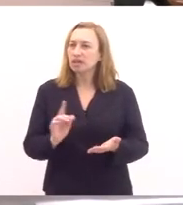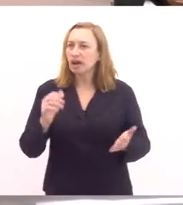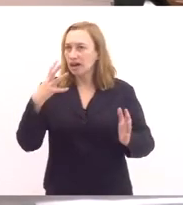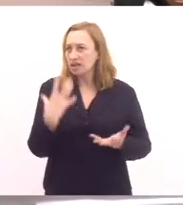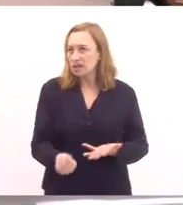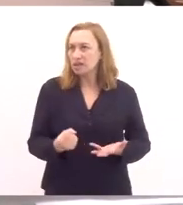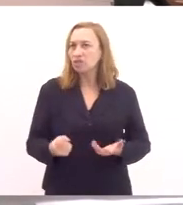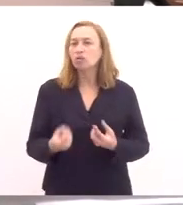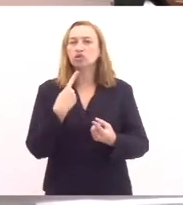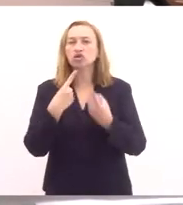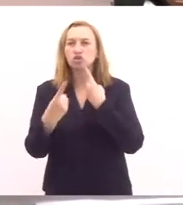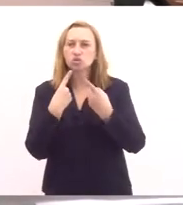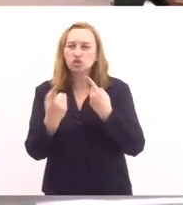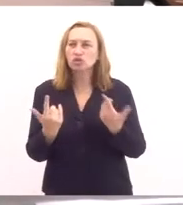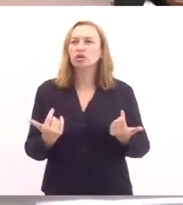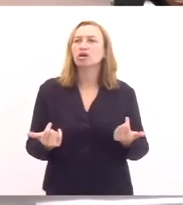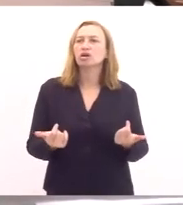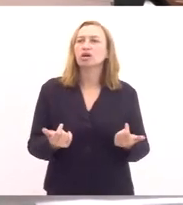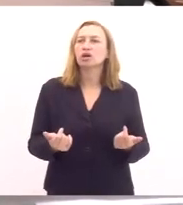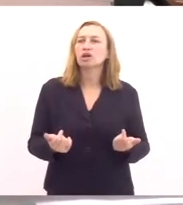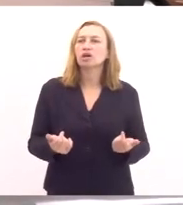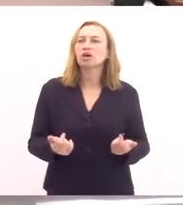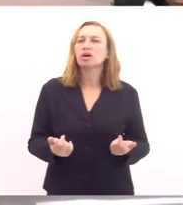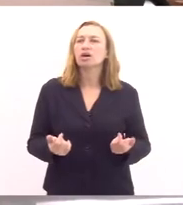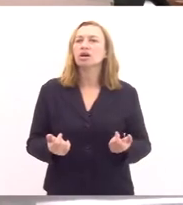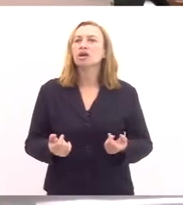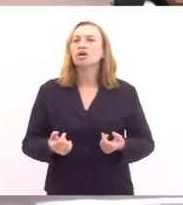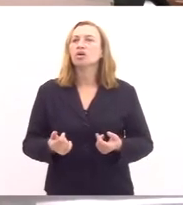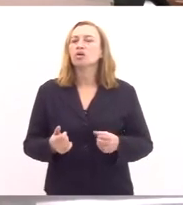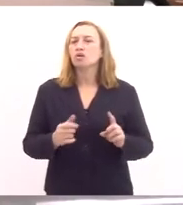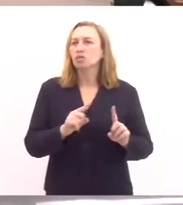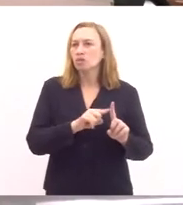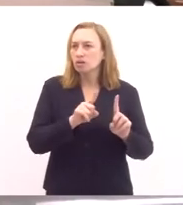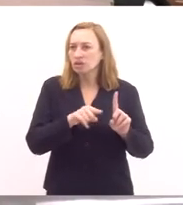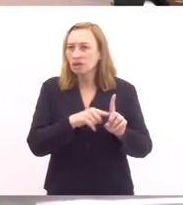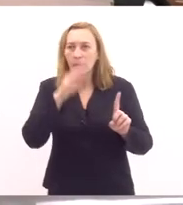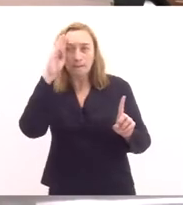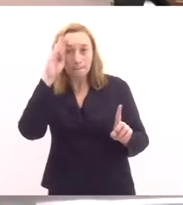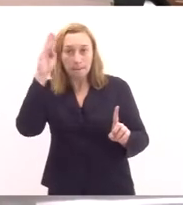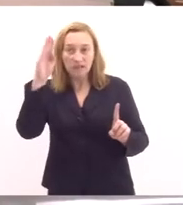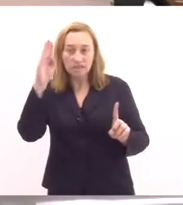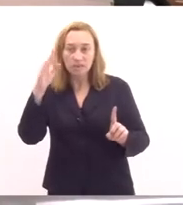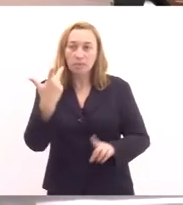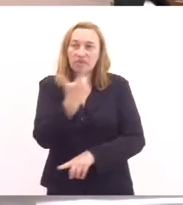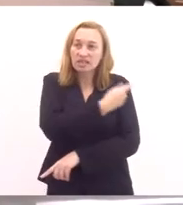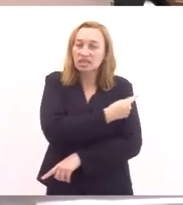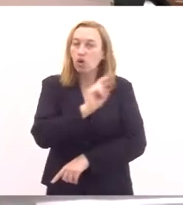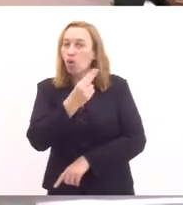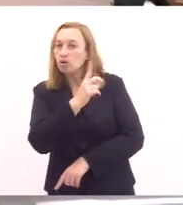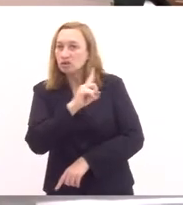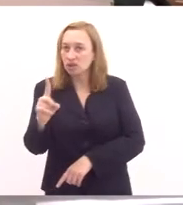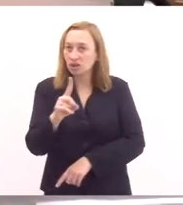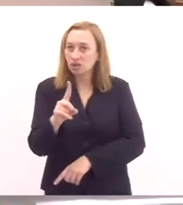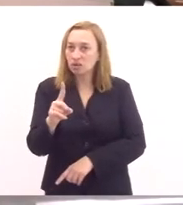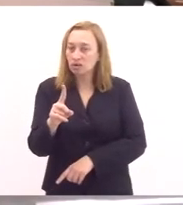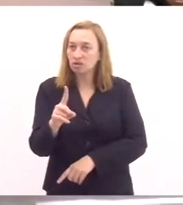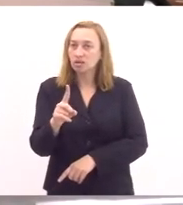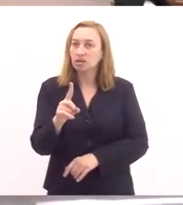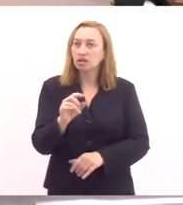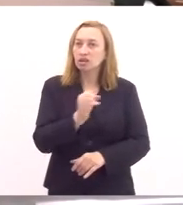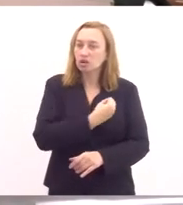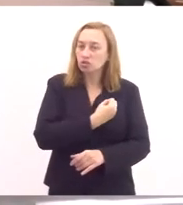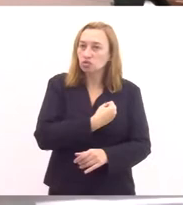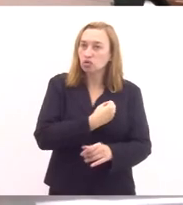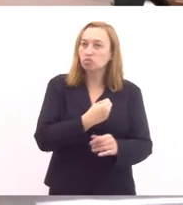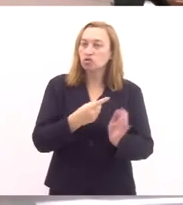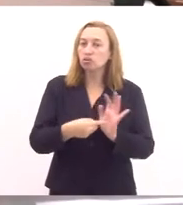então quando se discutiu sobre considerar a população materna no grupo prioritário para vacinação não eram os dados do Observatório que